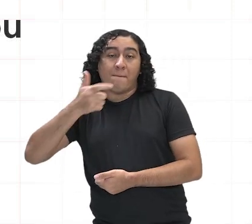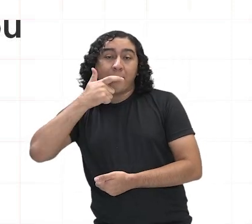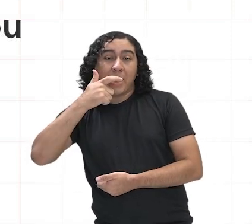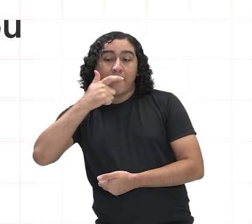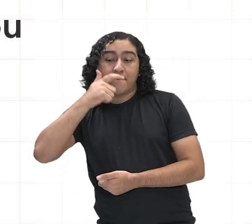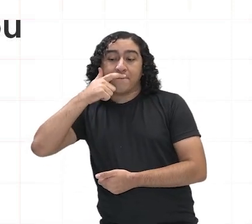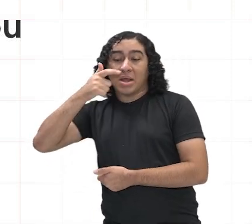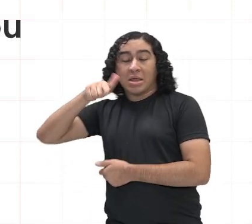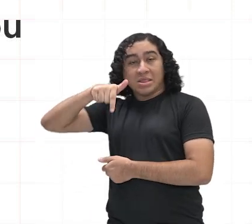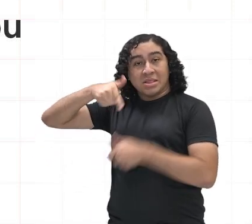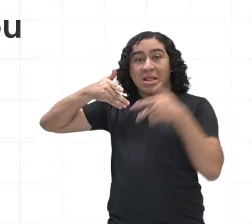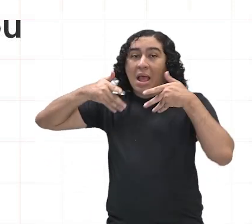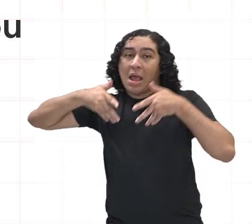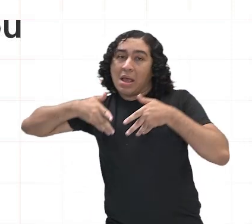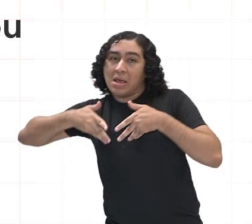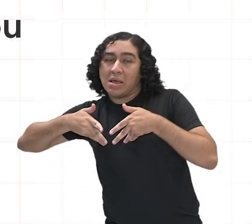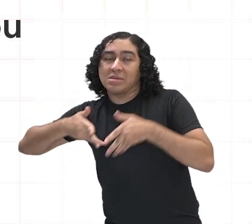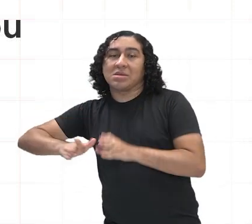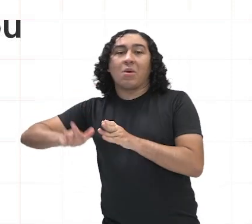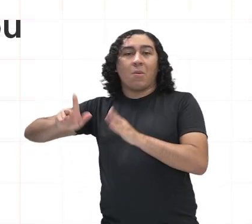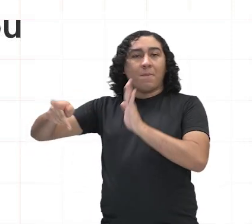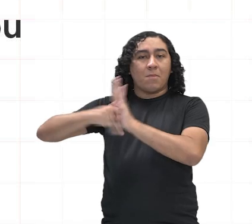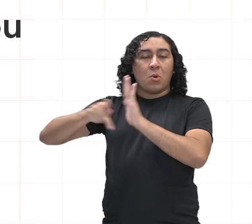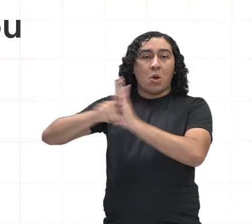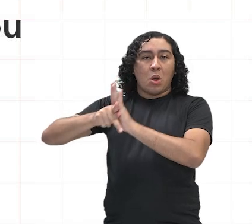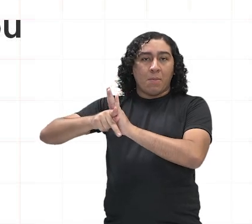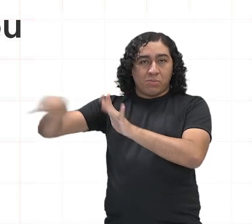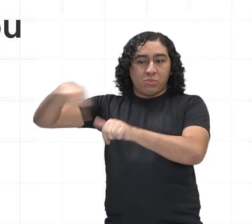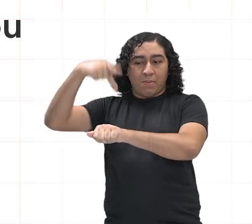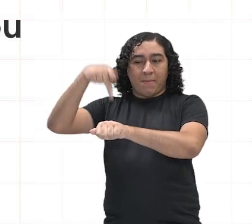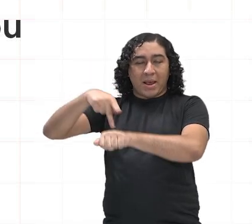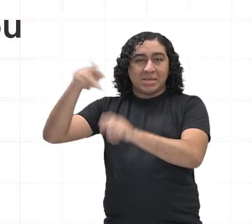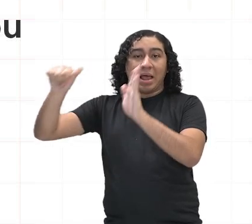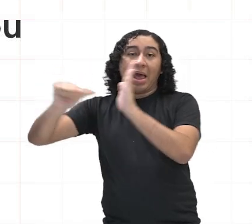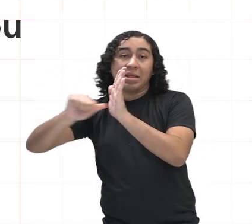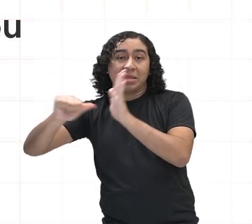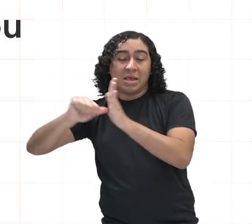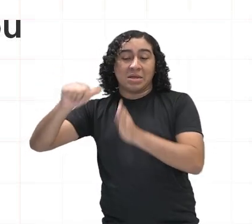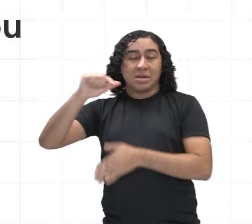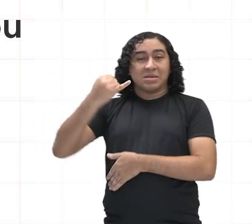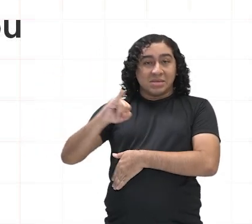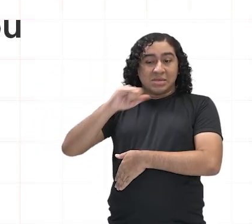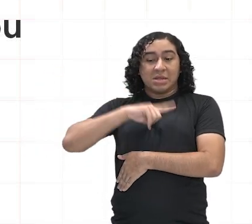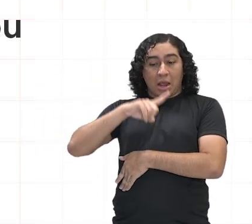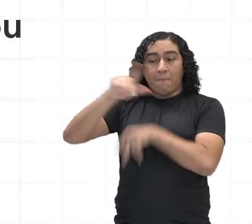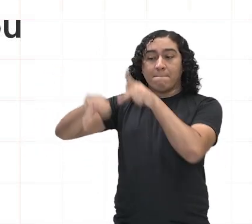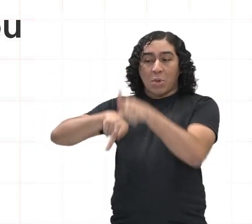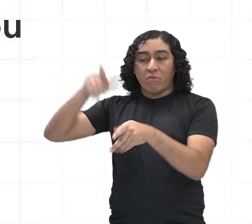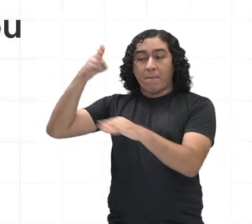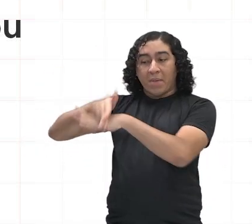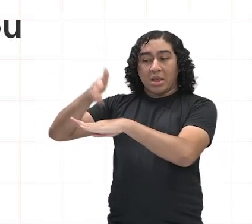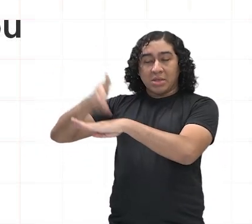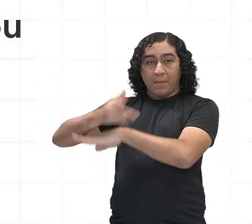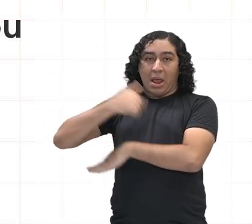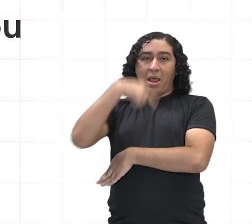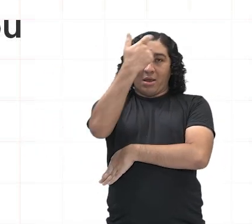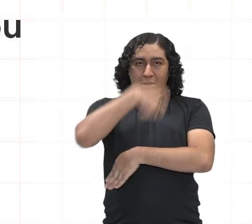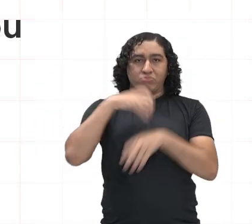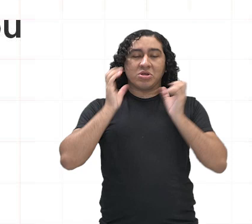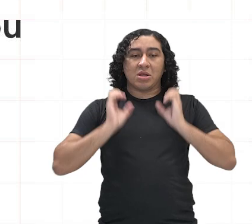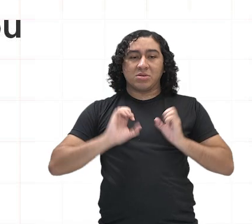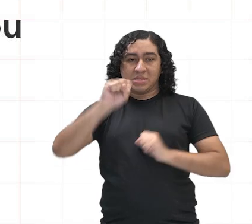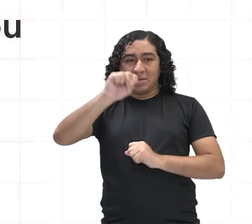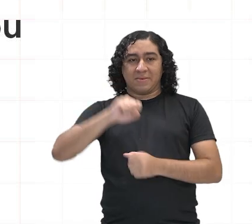atenienses. Ou seja, eu só sou cidadão se eu realmente for filho daquela nação. Perfeito?